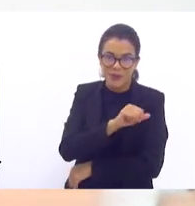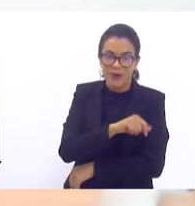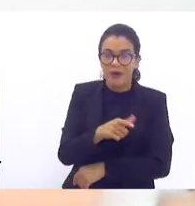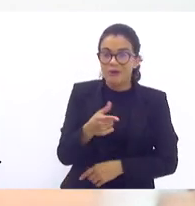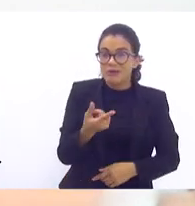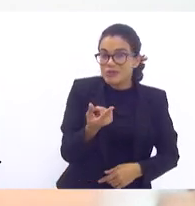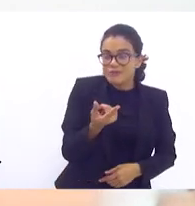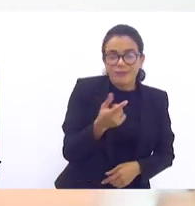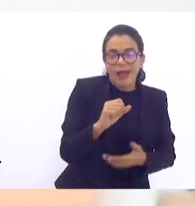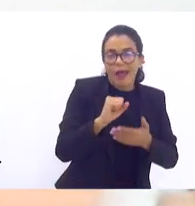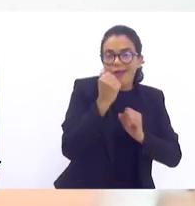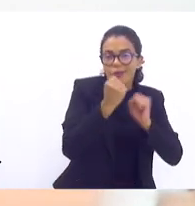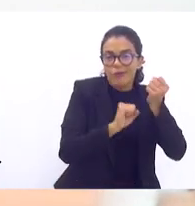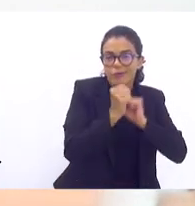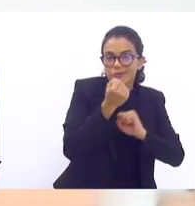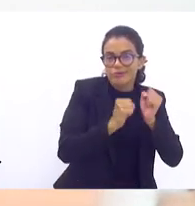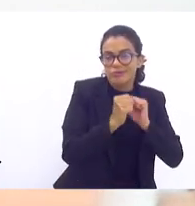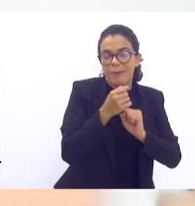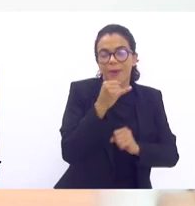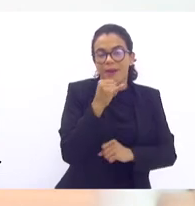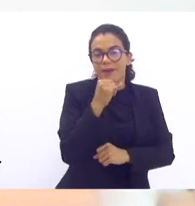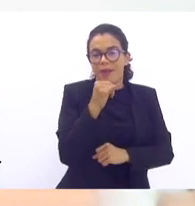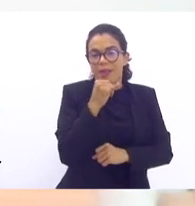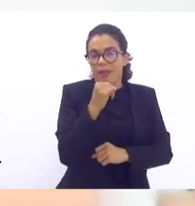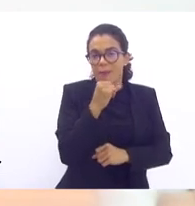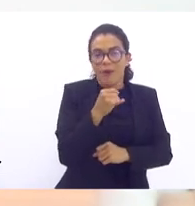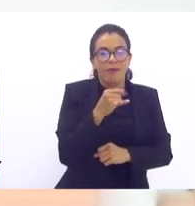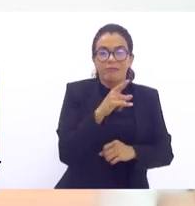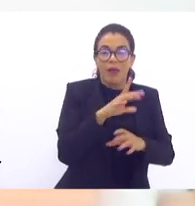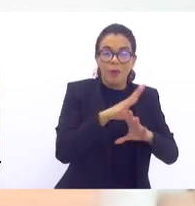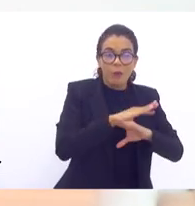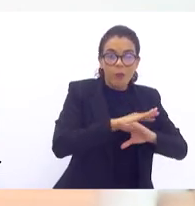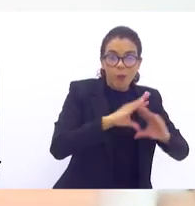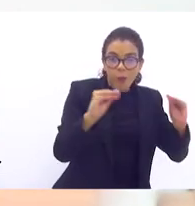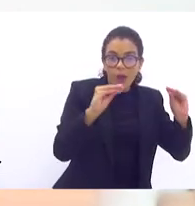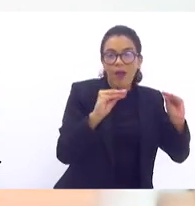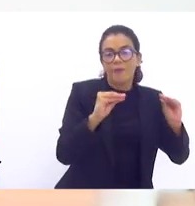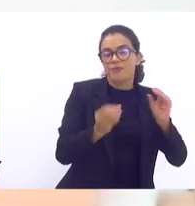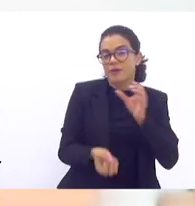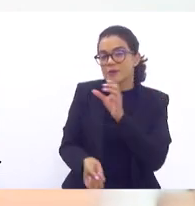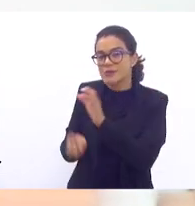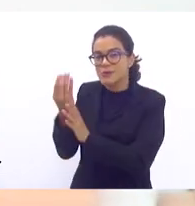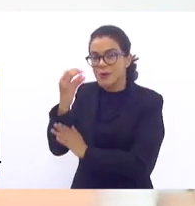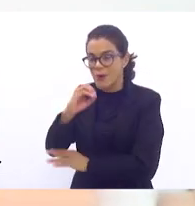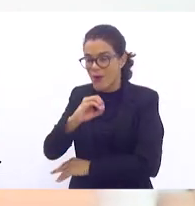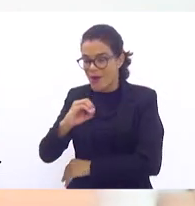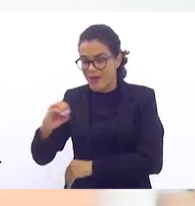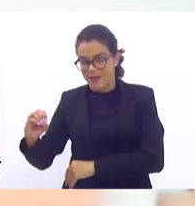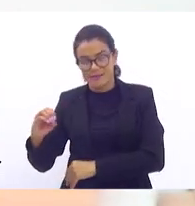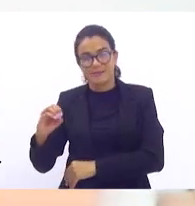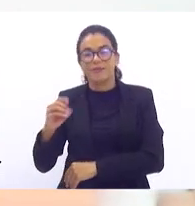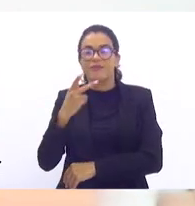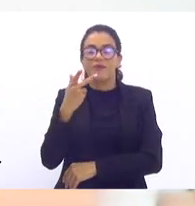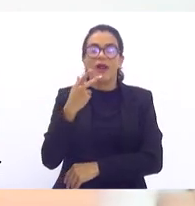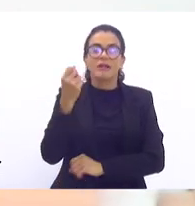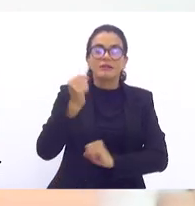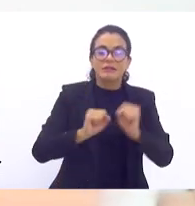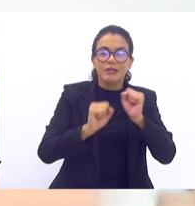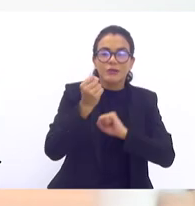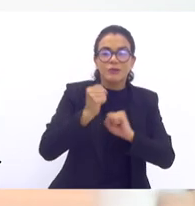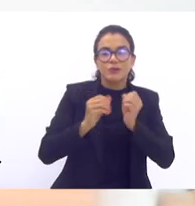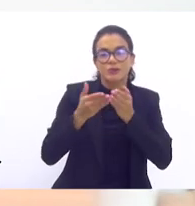Rio de Janeiro Ela acabou surgindo muito forte no centro-oeste quando a gente fala da nossa indústria Náutica aqui